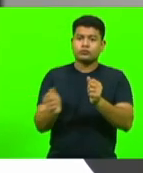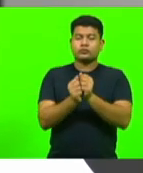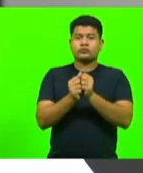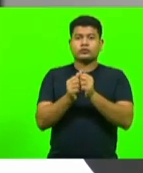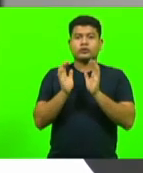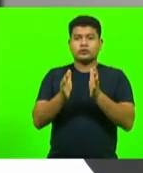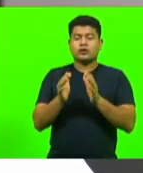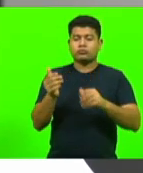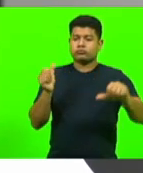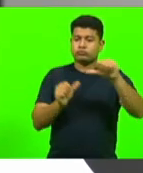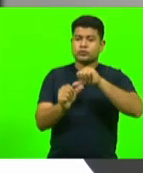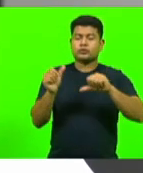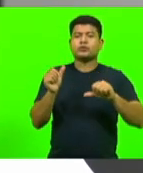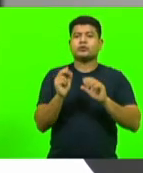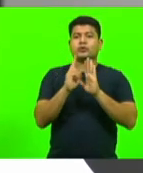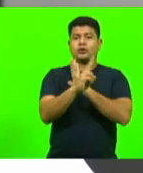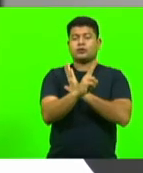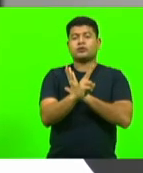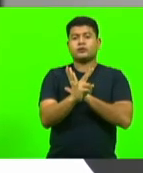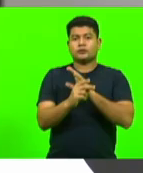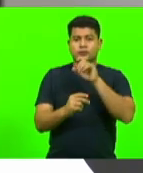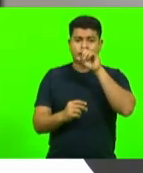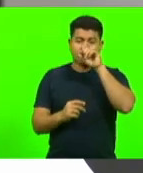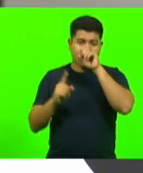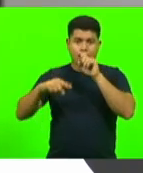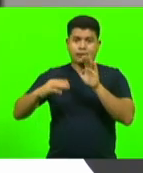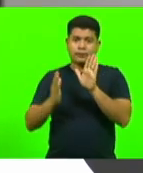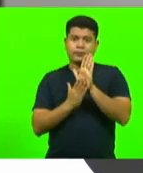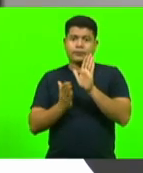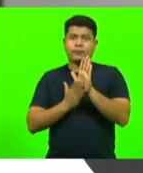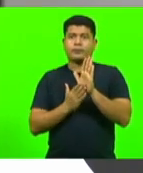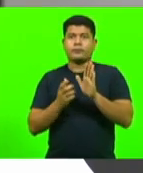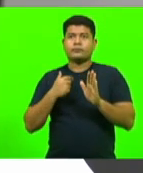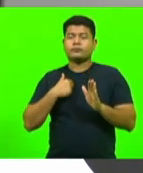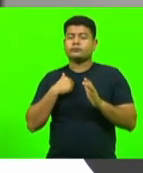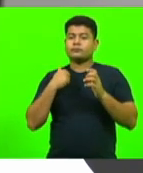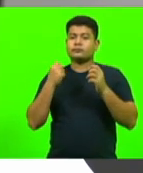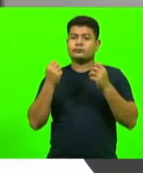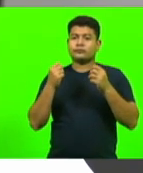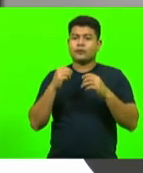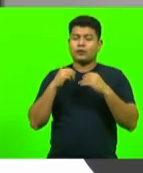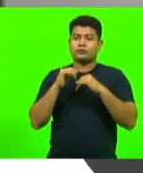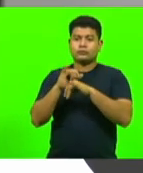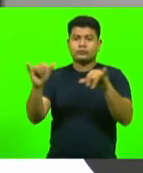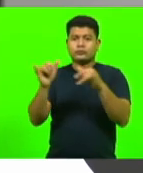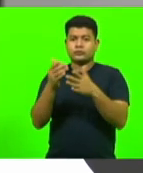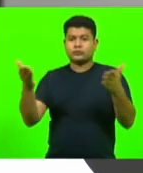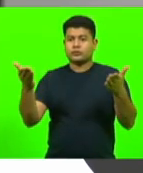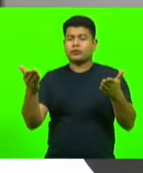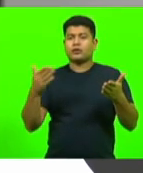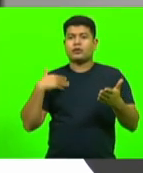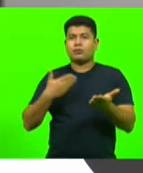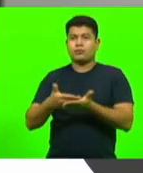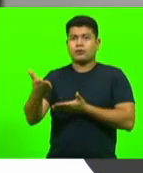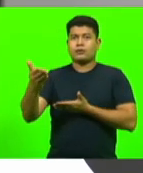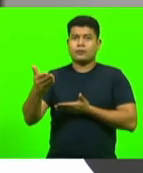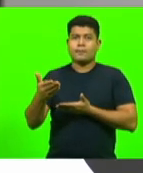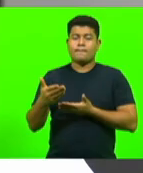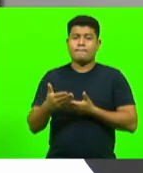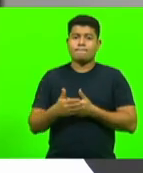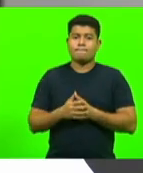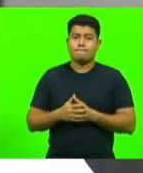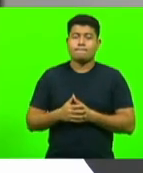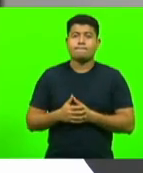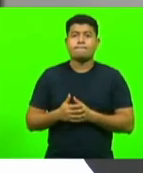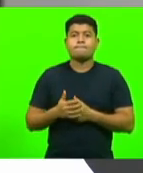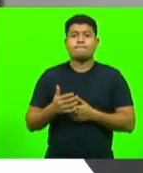faz uma readequação essa é uma proposição aqui que eu trago para gente encaminhar esse primeiro ponto bom